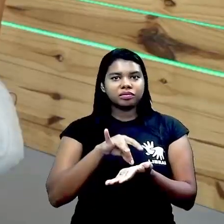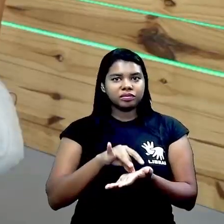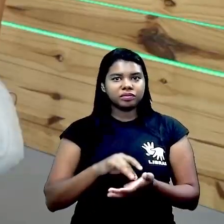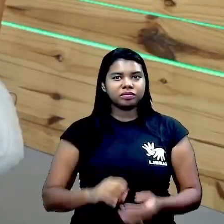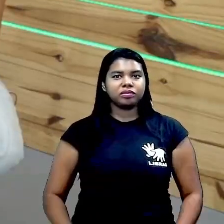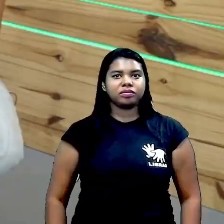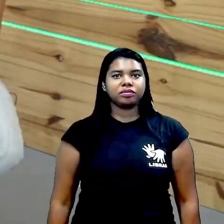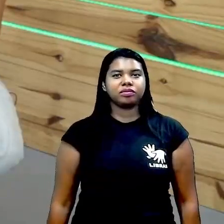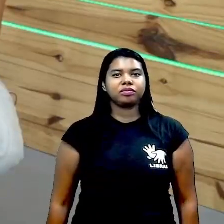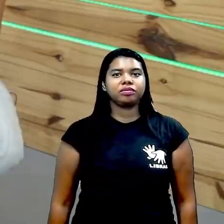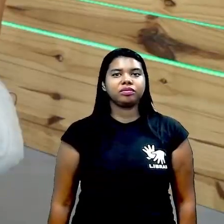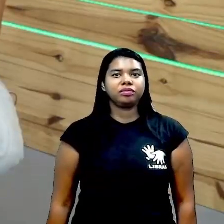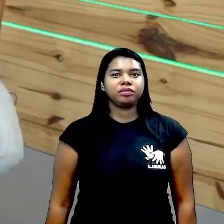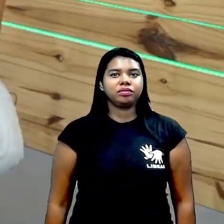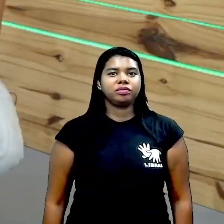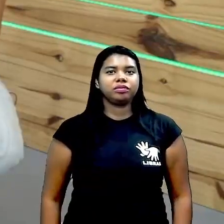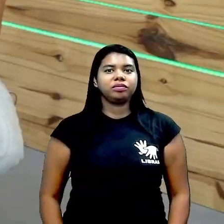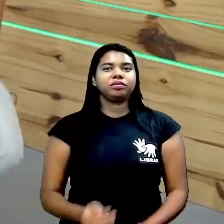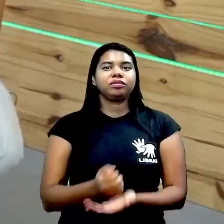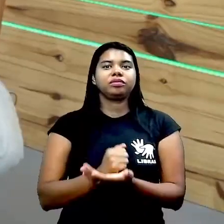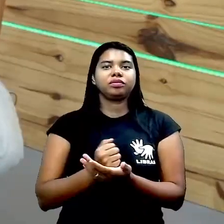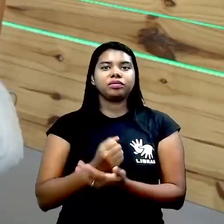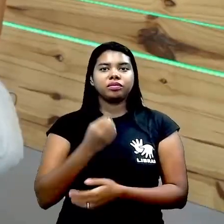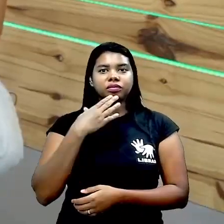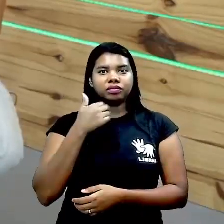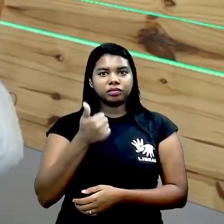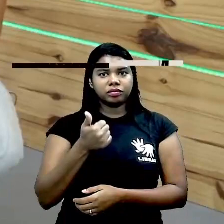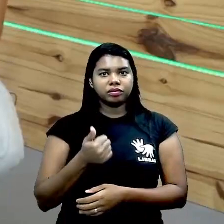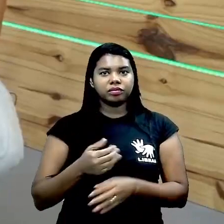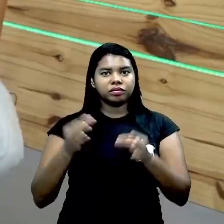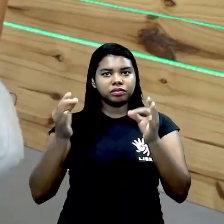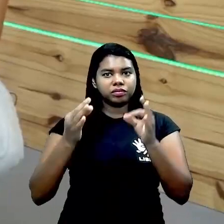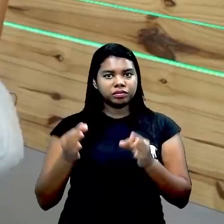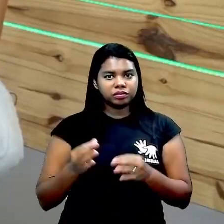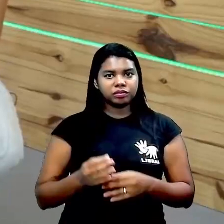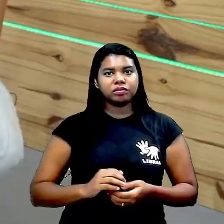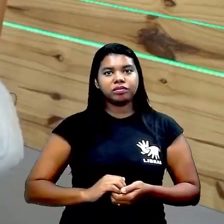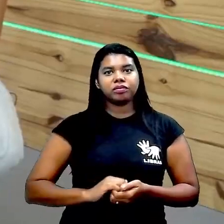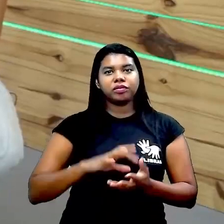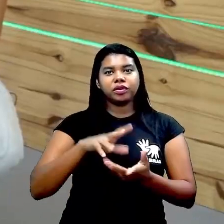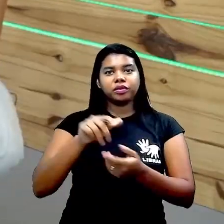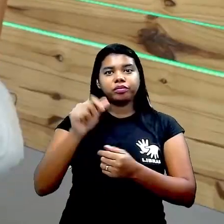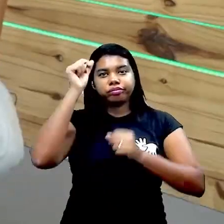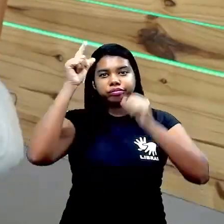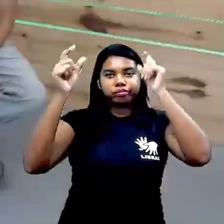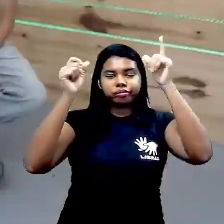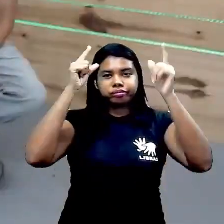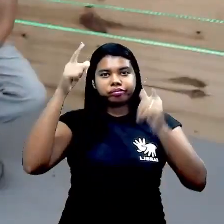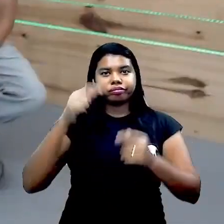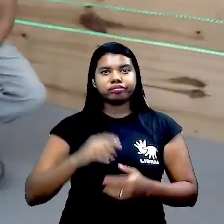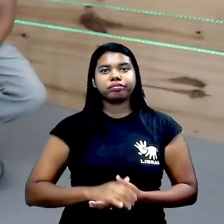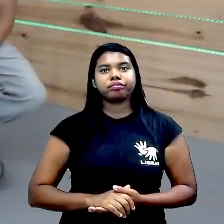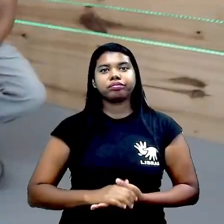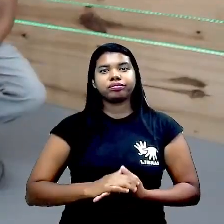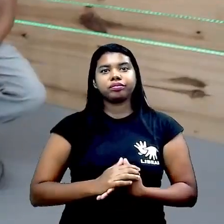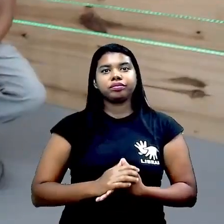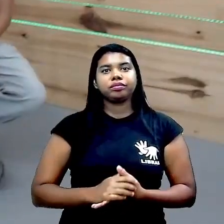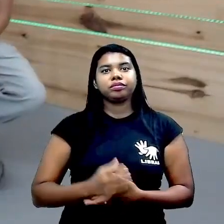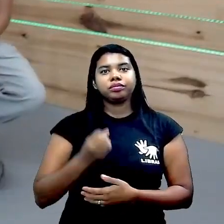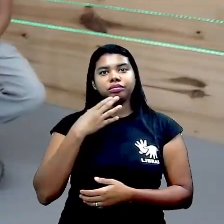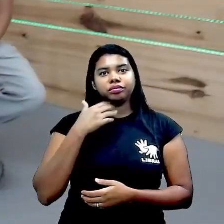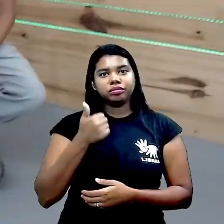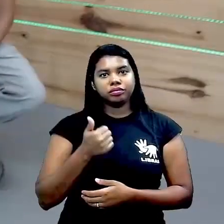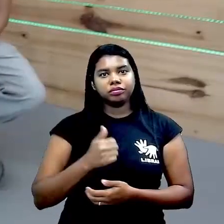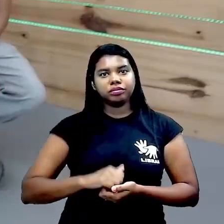são reais e trazem jogos que são muito bons, né? Não é algo assim que fica no mundo das ideias. E vale a pena conhecer,